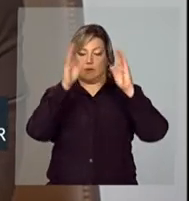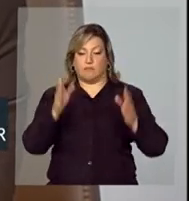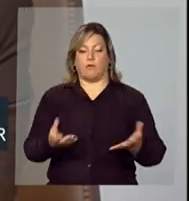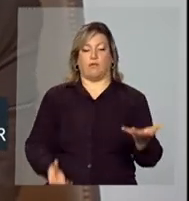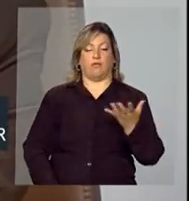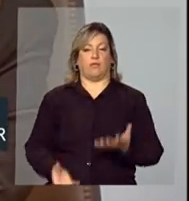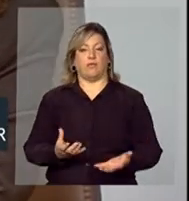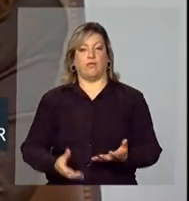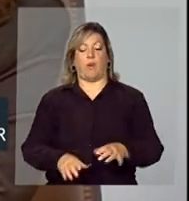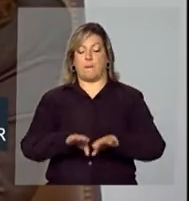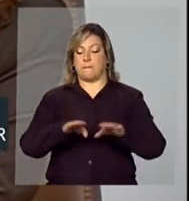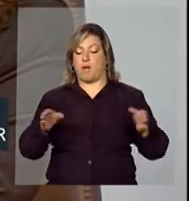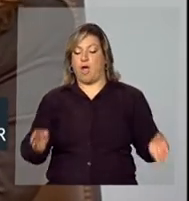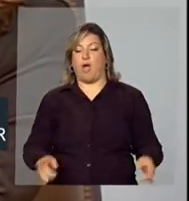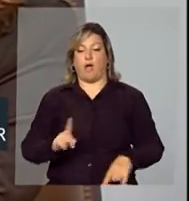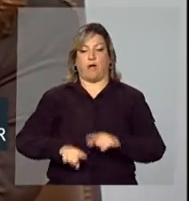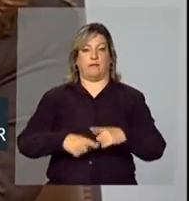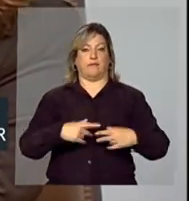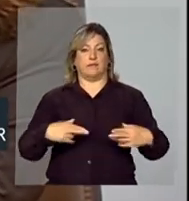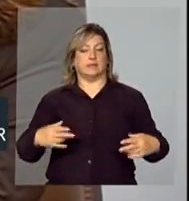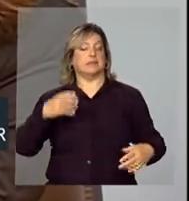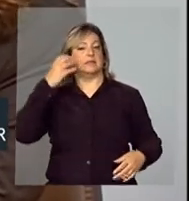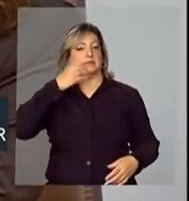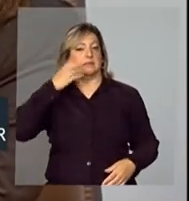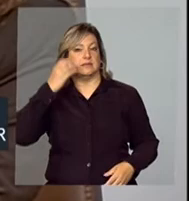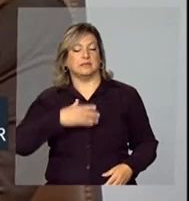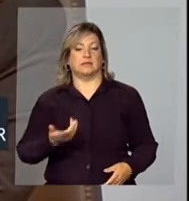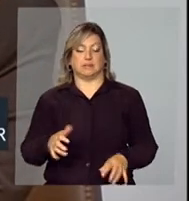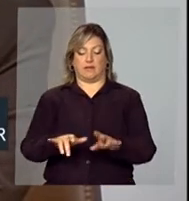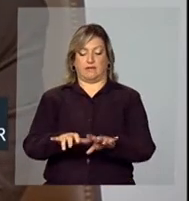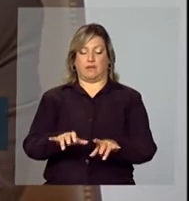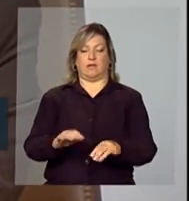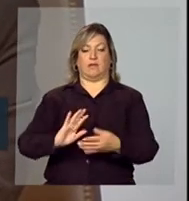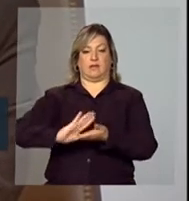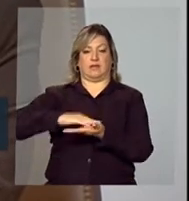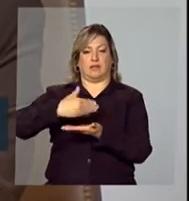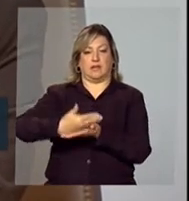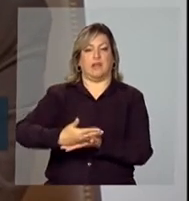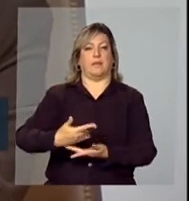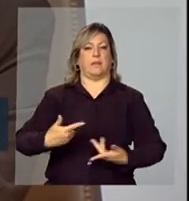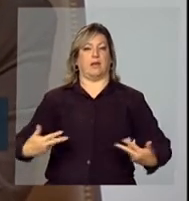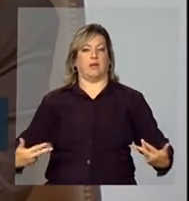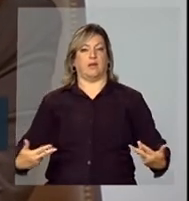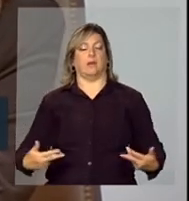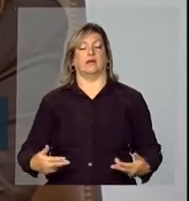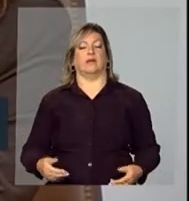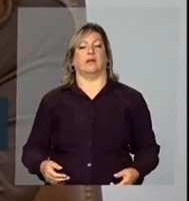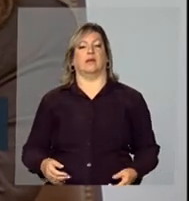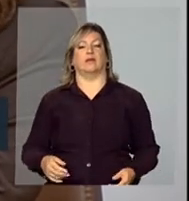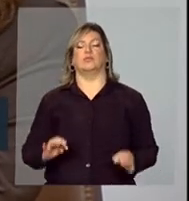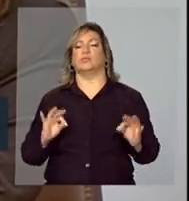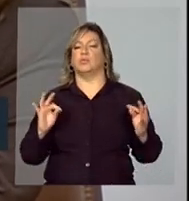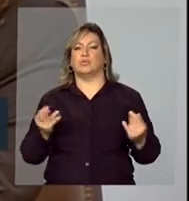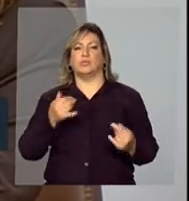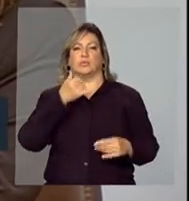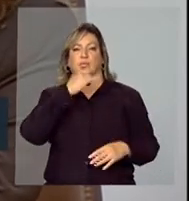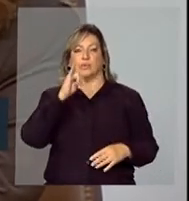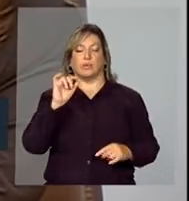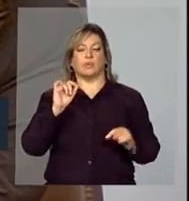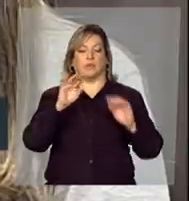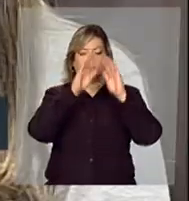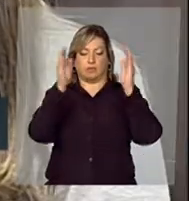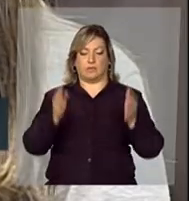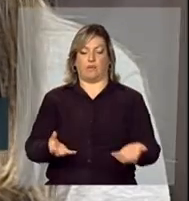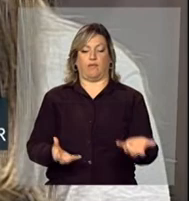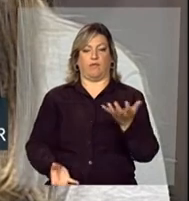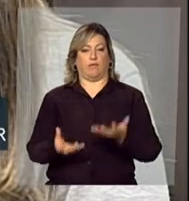aparelho celular acessórios de informática tablet toda linha Eletro eletrônica e Linha